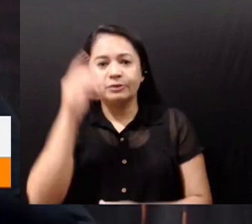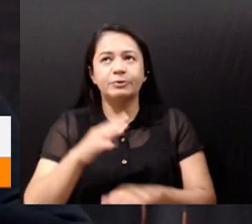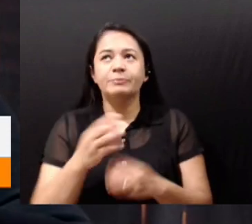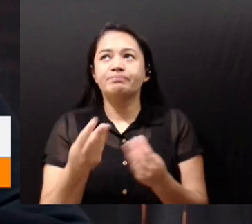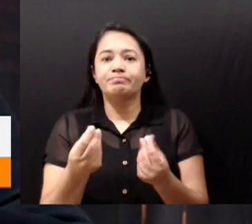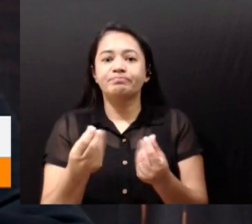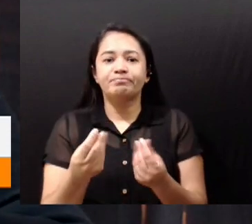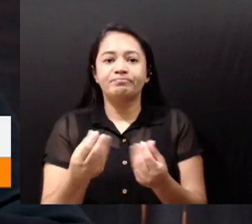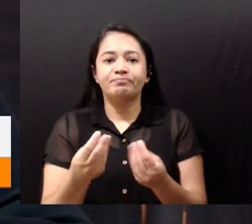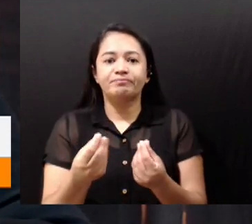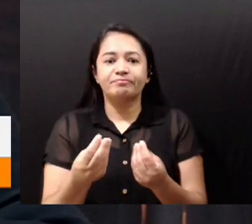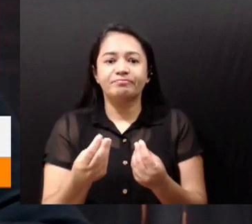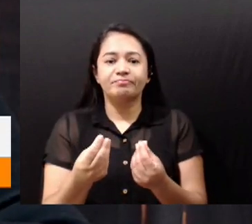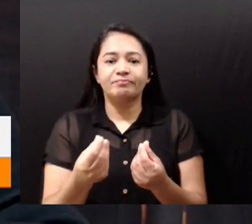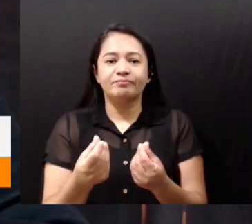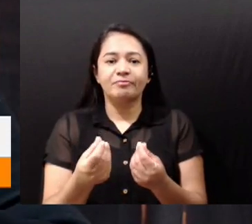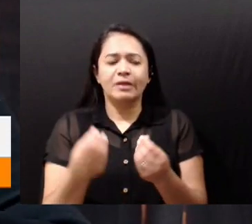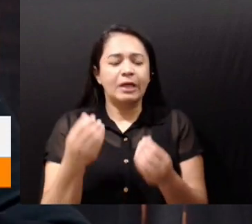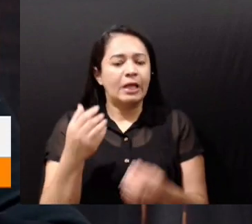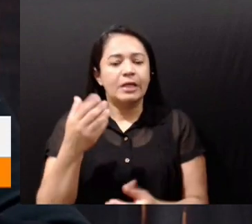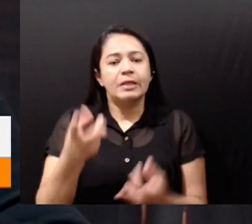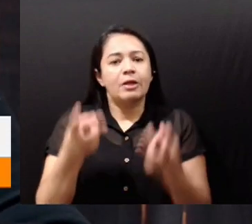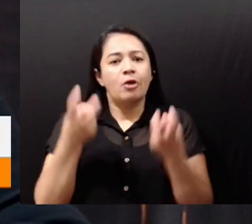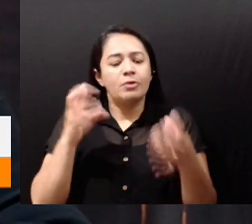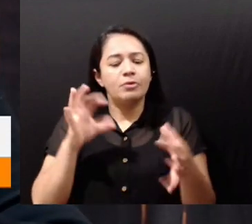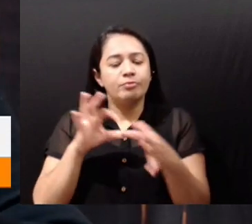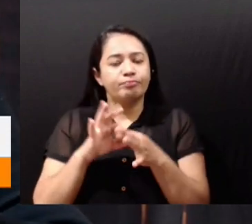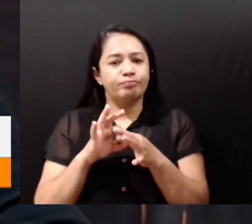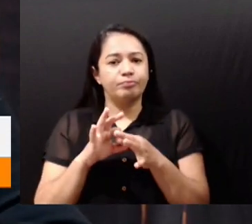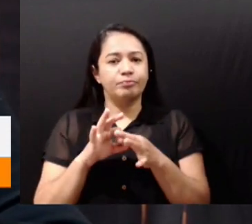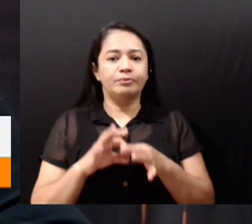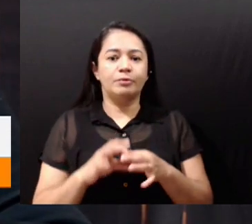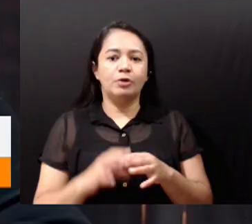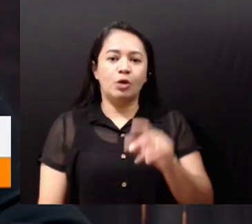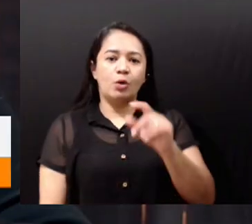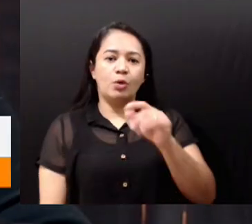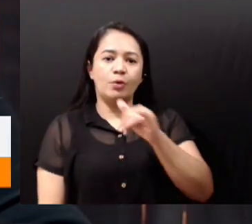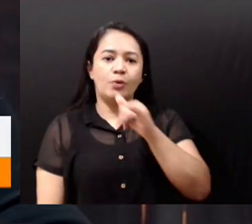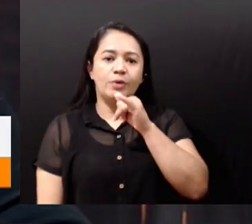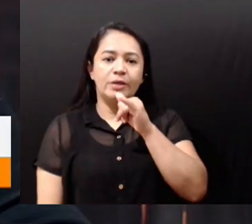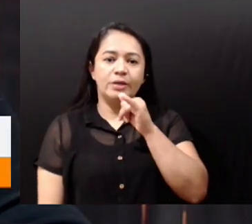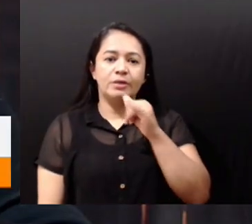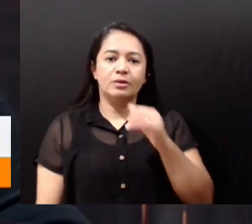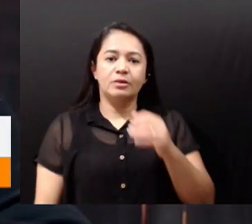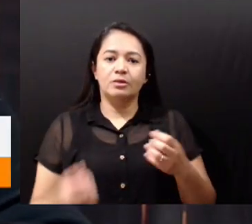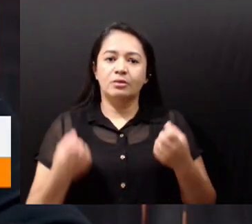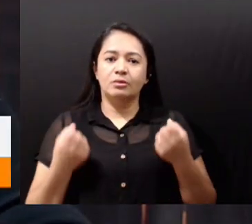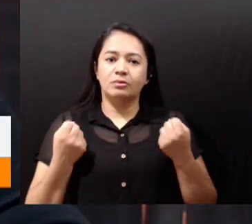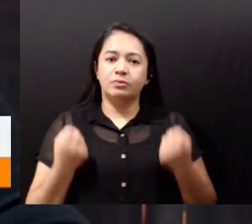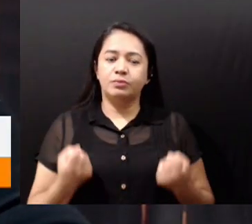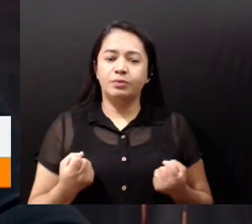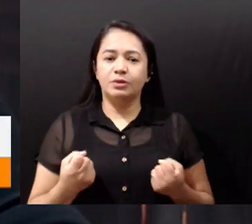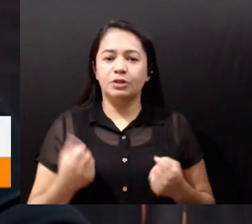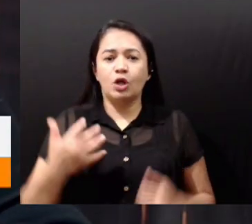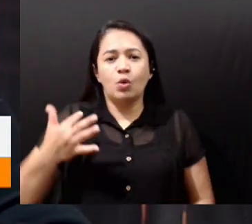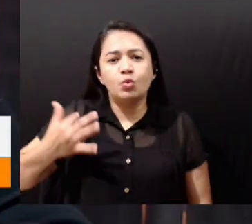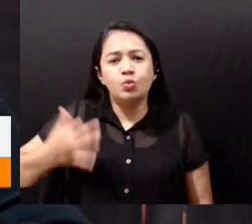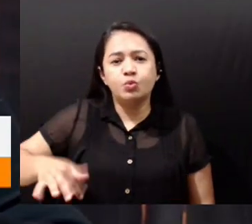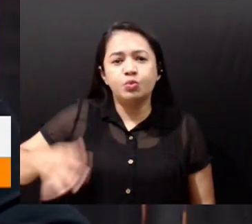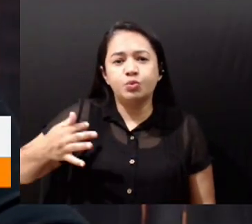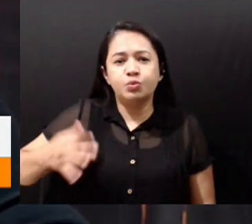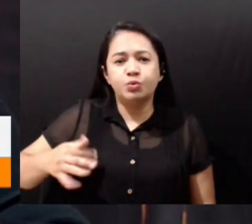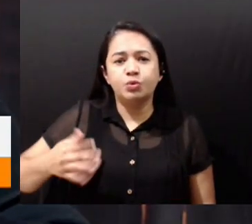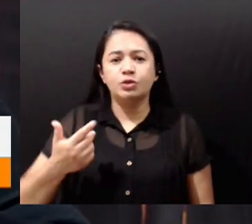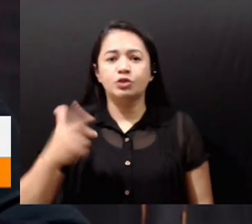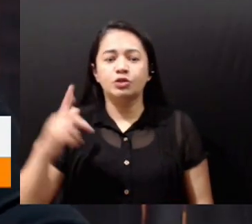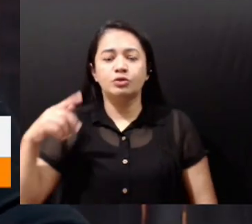faz uma ligação, mas que tem a ver, que é carregar o peso de dores, às vezes, de outras gerações, e tem